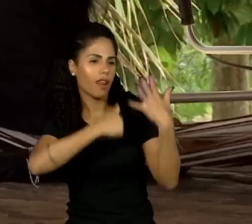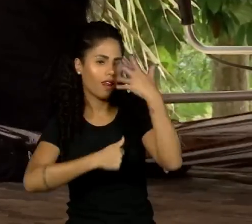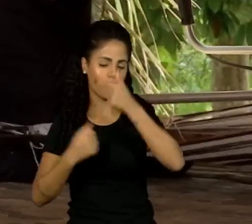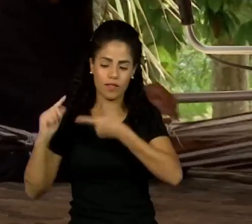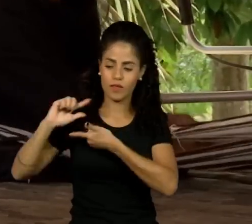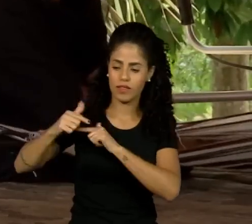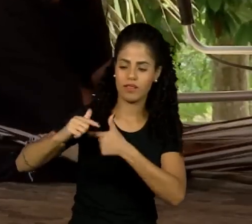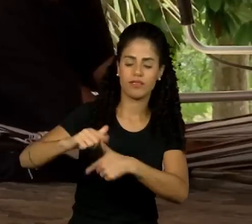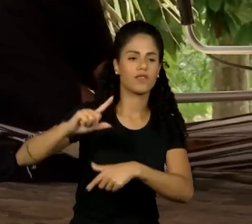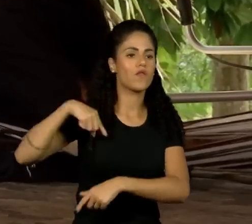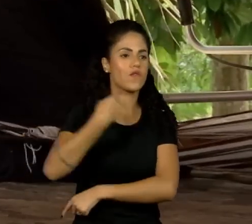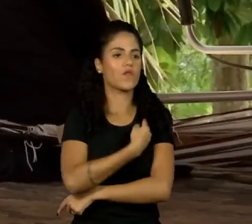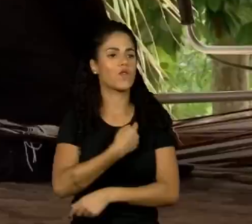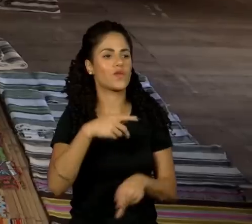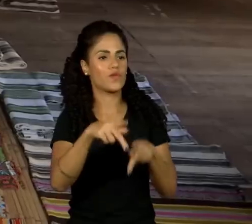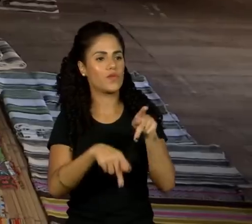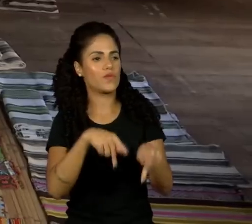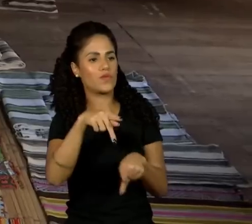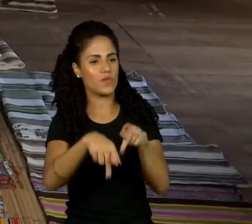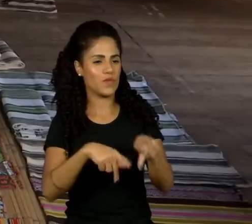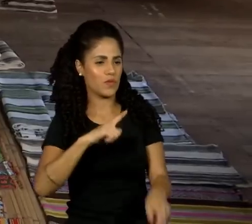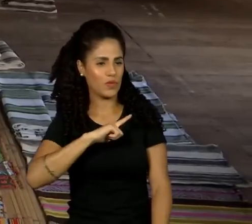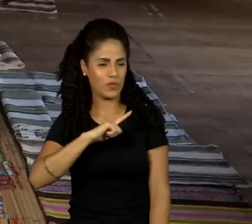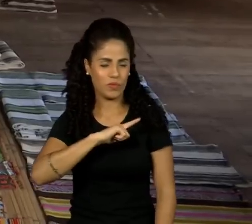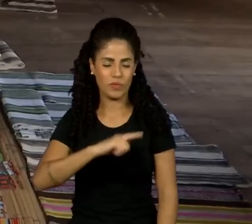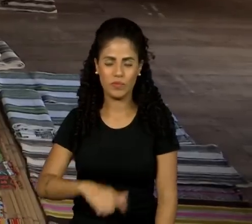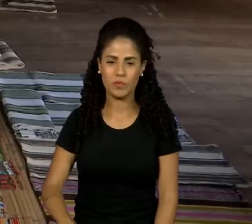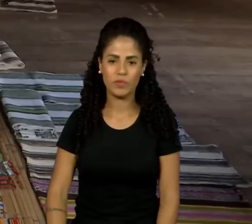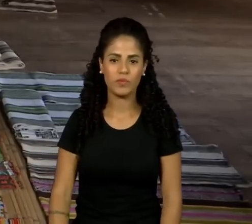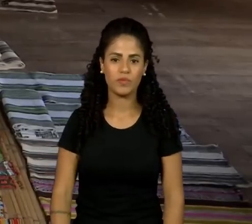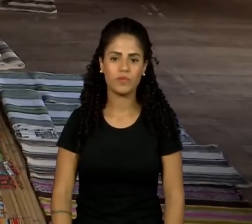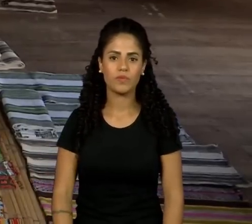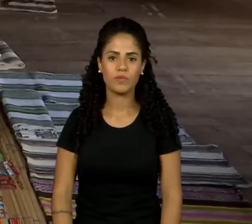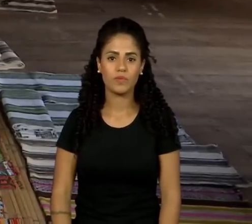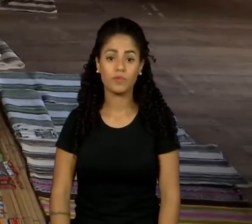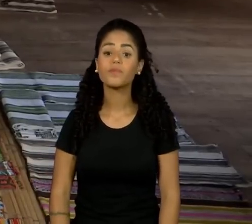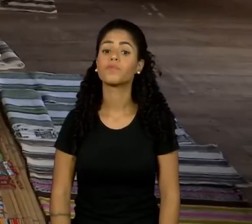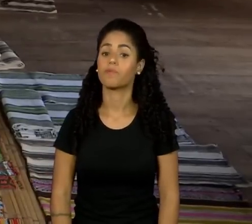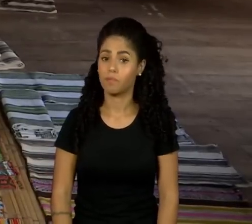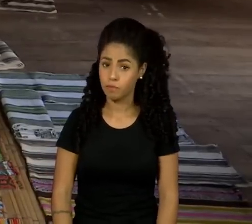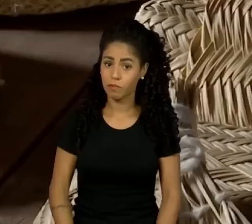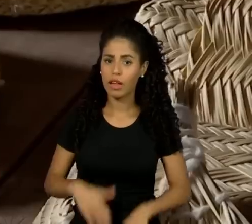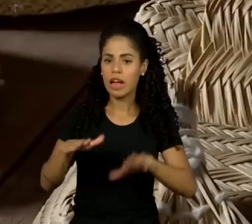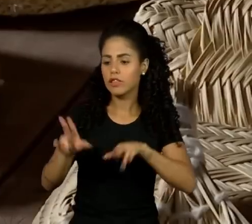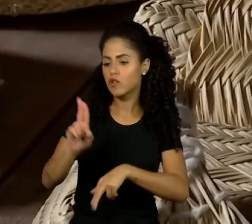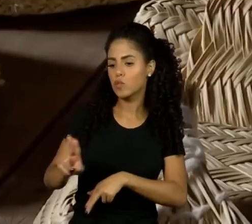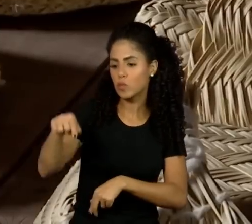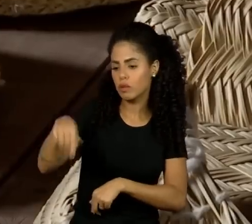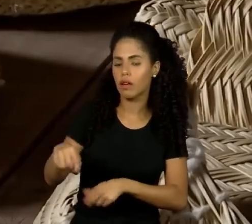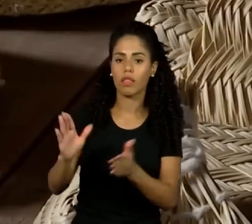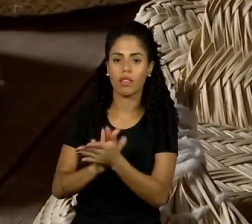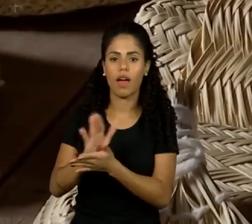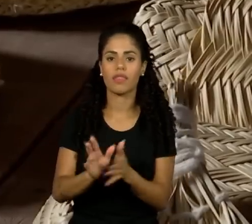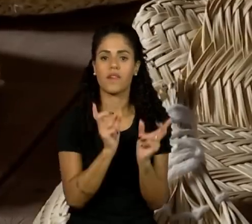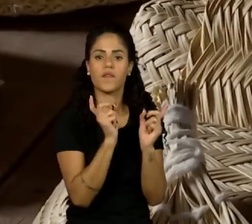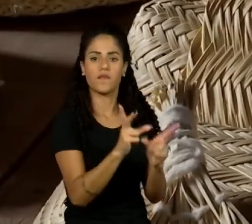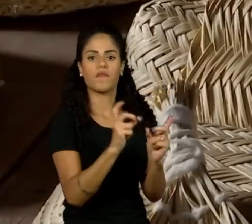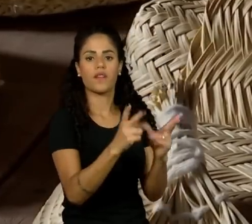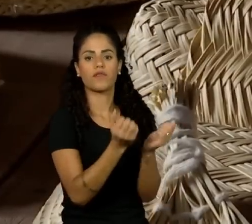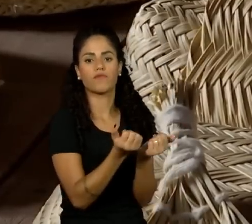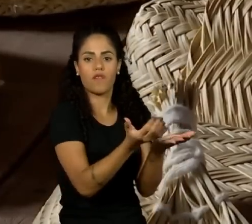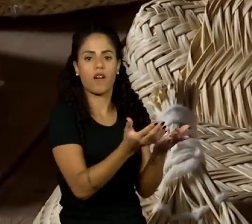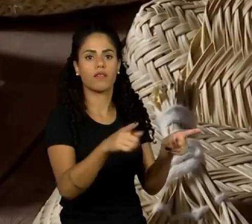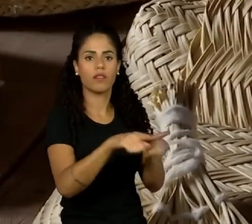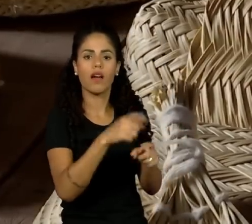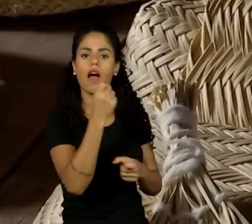gente ter, né, isso com nós. O que não vai ser usado aqui é vendido pela cooperativa.